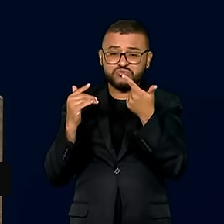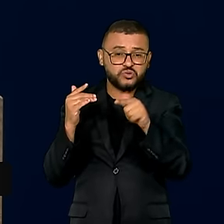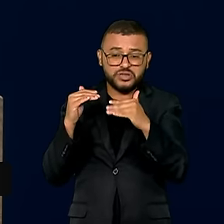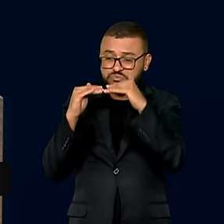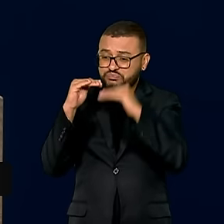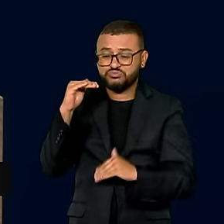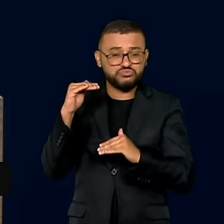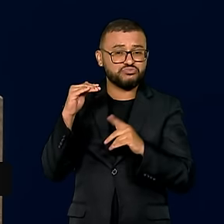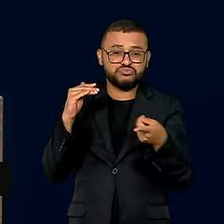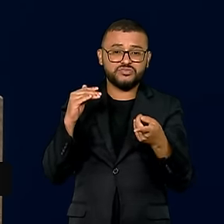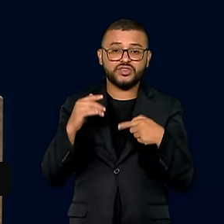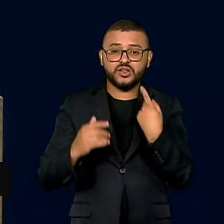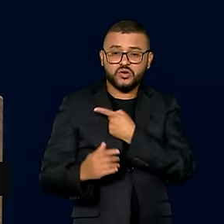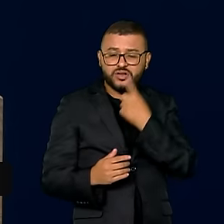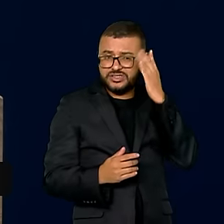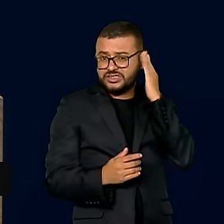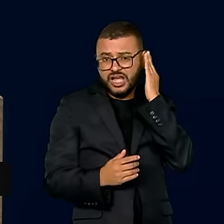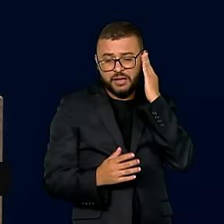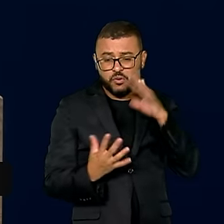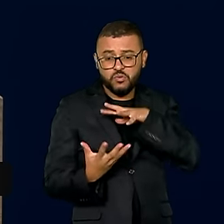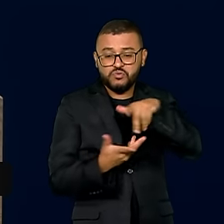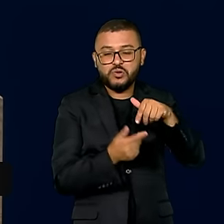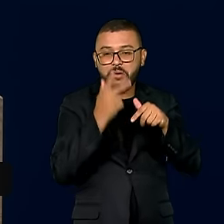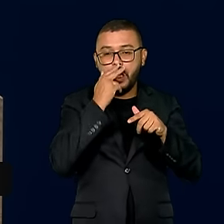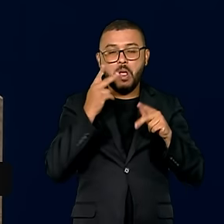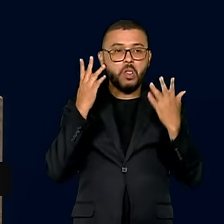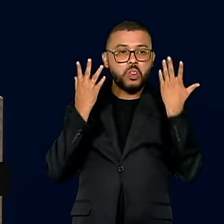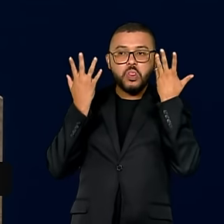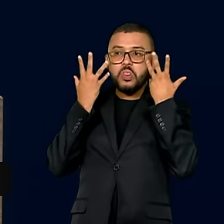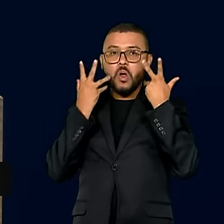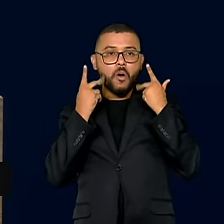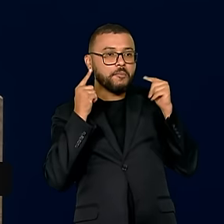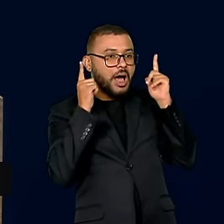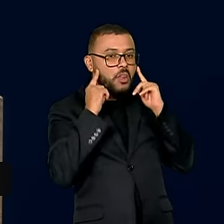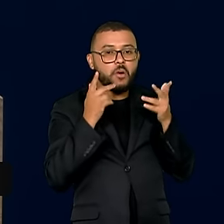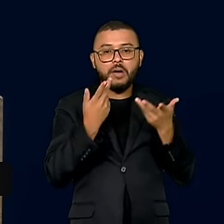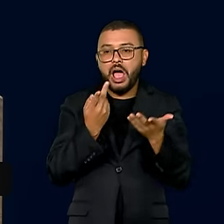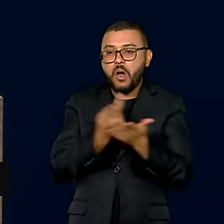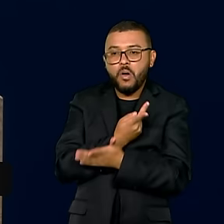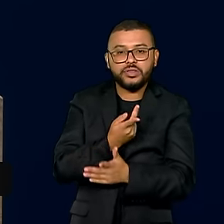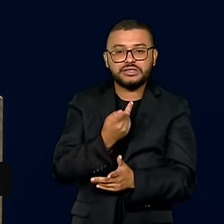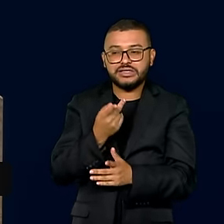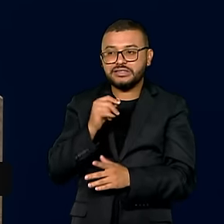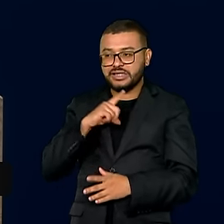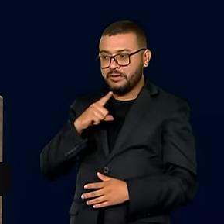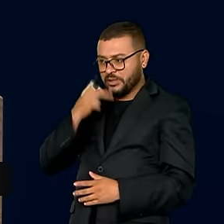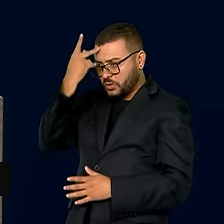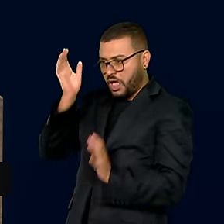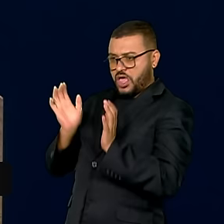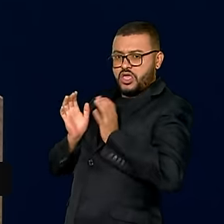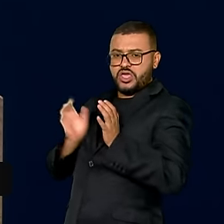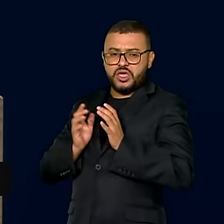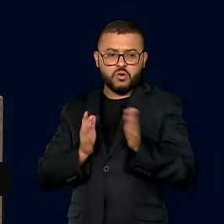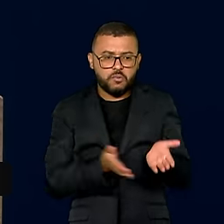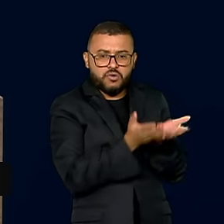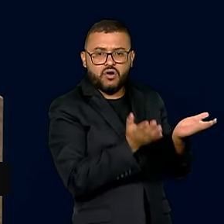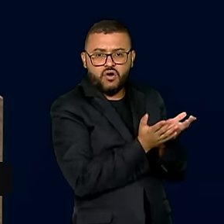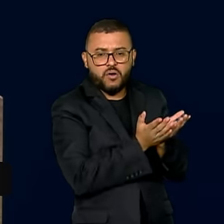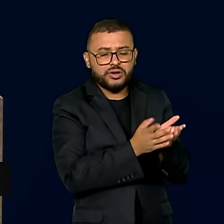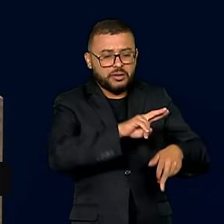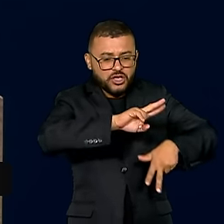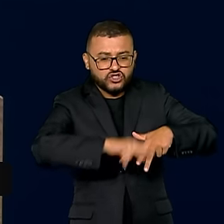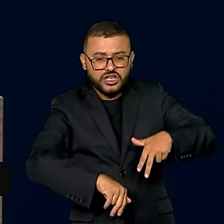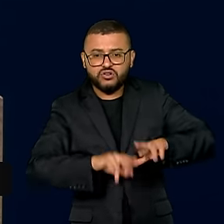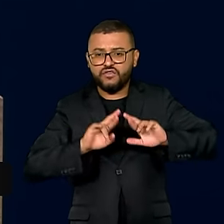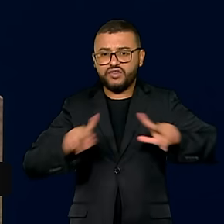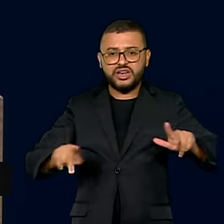O mundo naturalizou disparidades inaceitáveis de renda, de gênero e de raça.